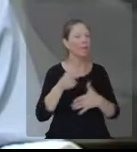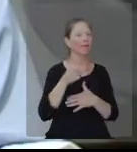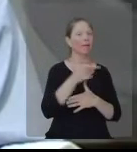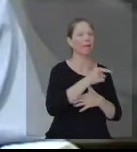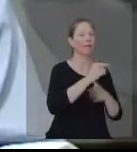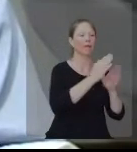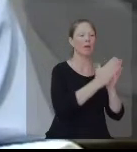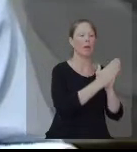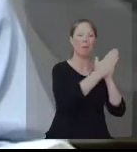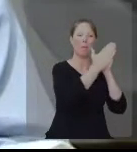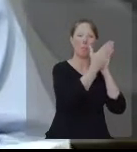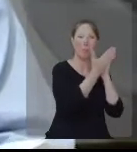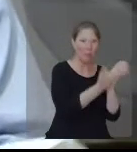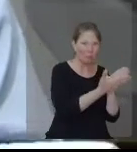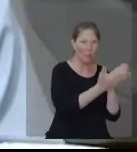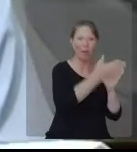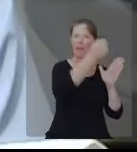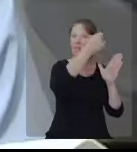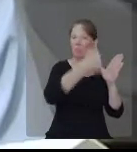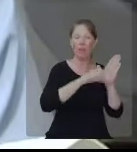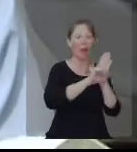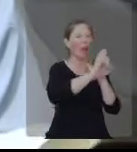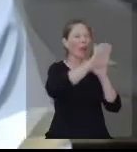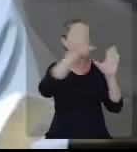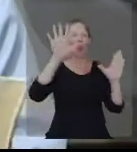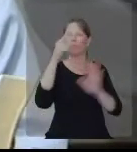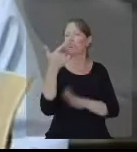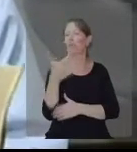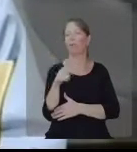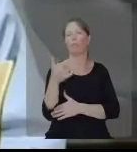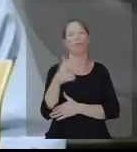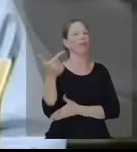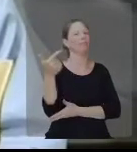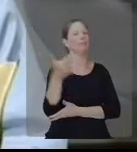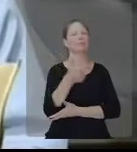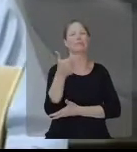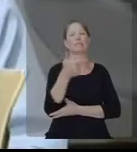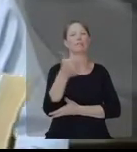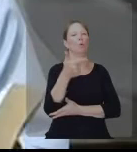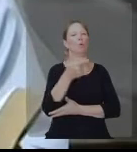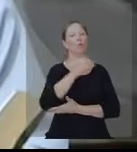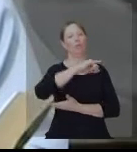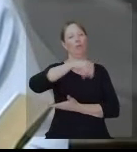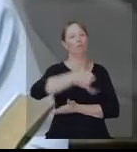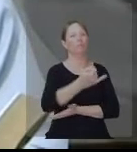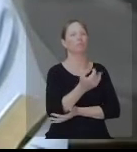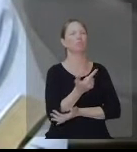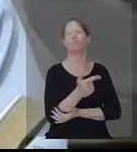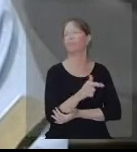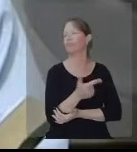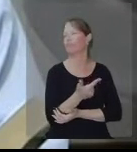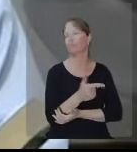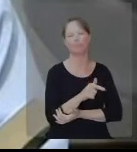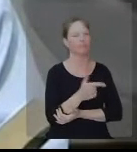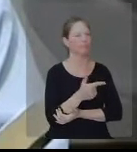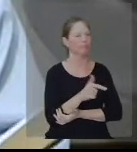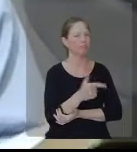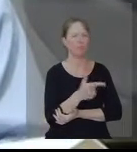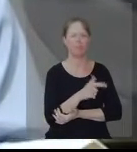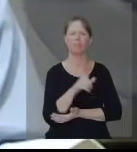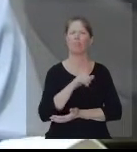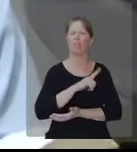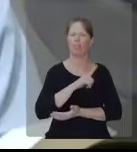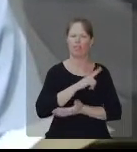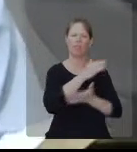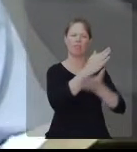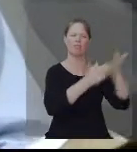afirmação de que não haverá essa segunda chance. Por exemplo, se nós olharmos em Hebreus,